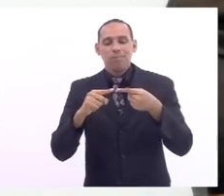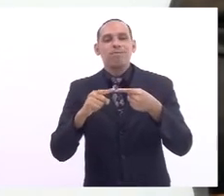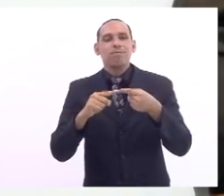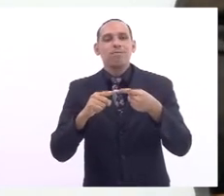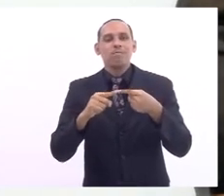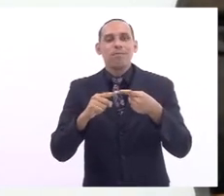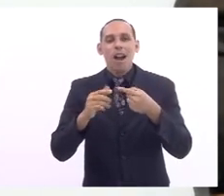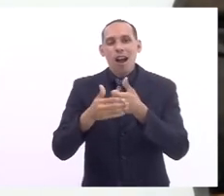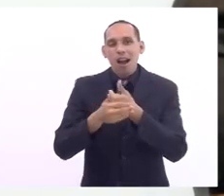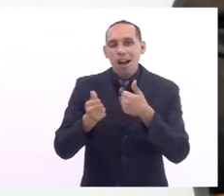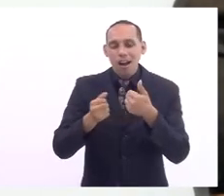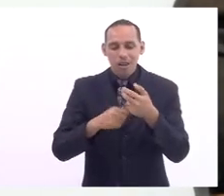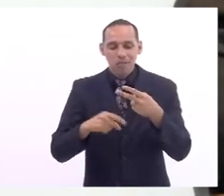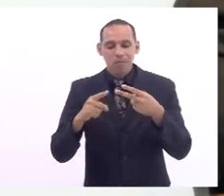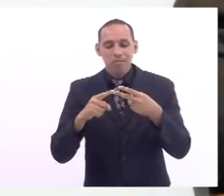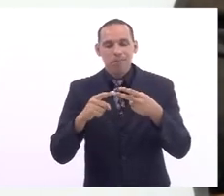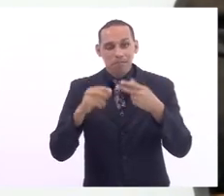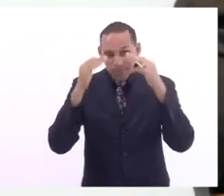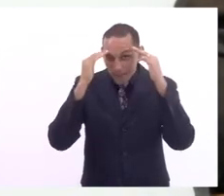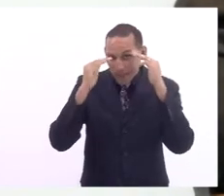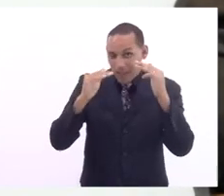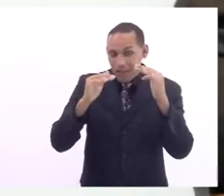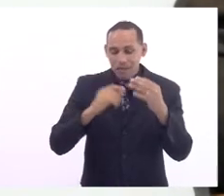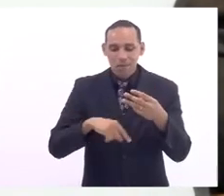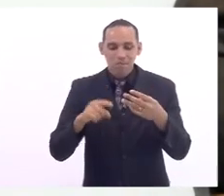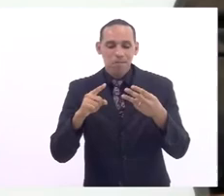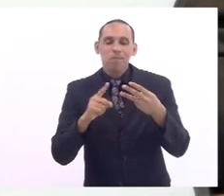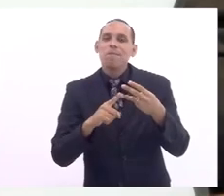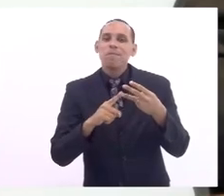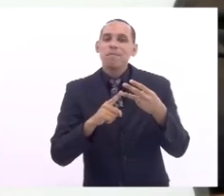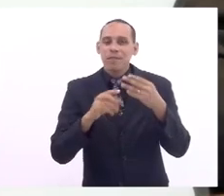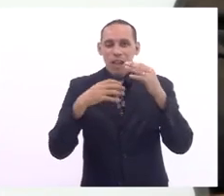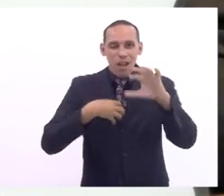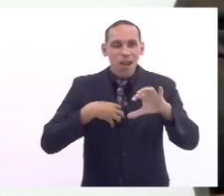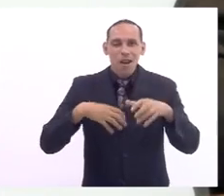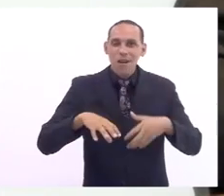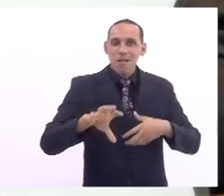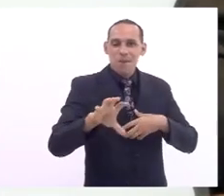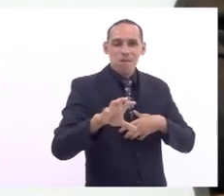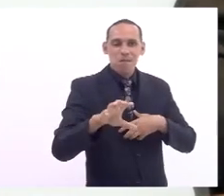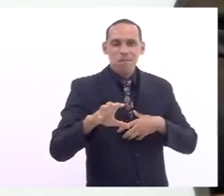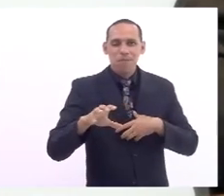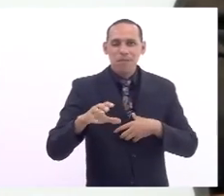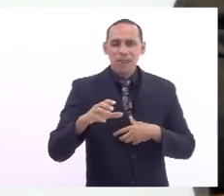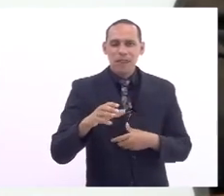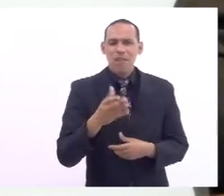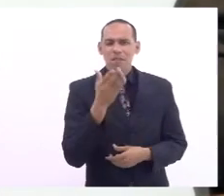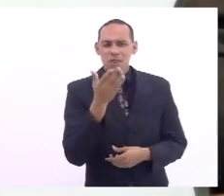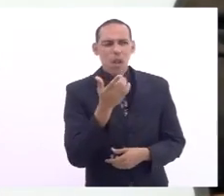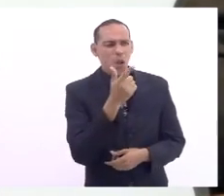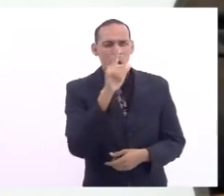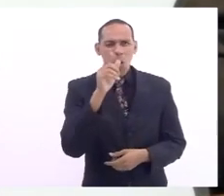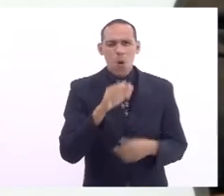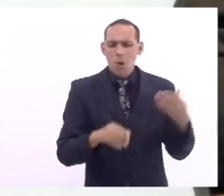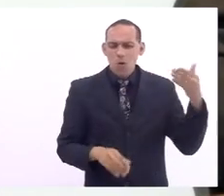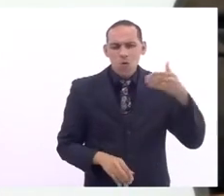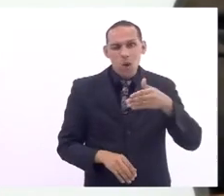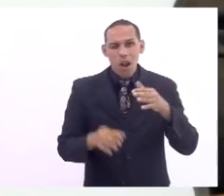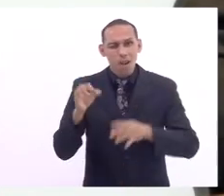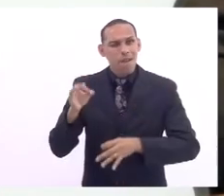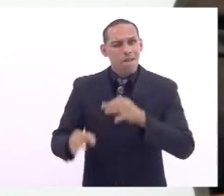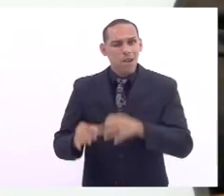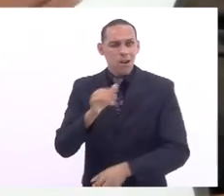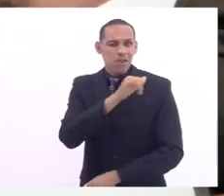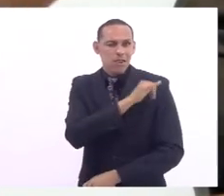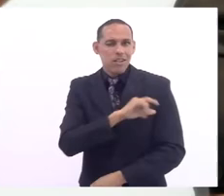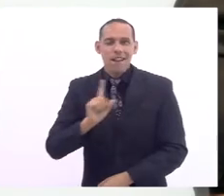e na empatia e esse espaço né para quem participou dos fóruns Rios né do fórum Rio na verdade